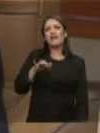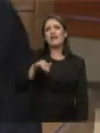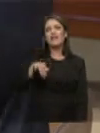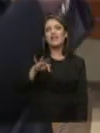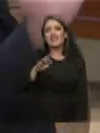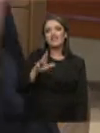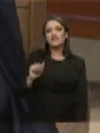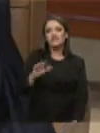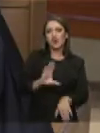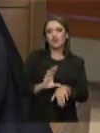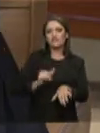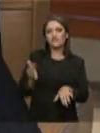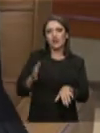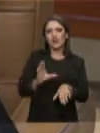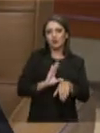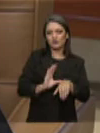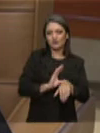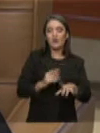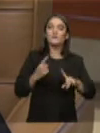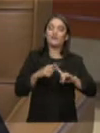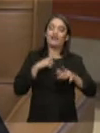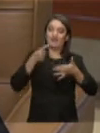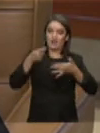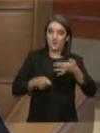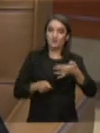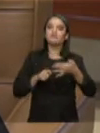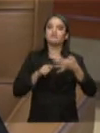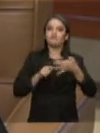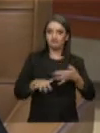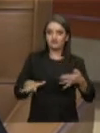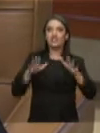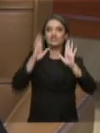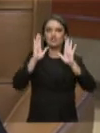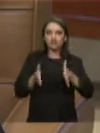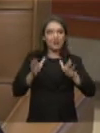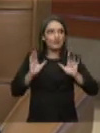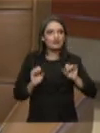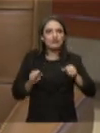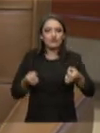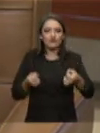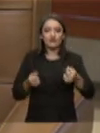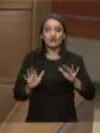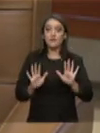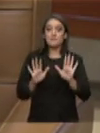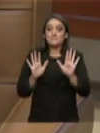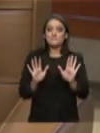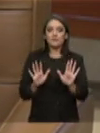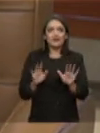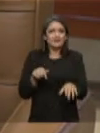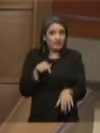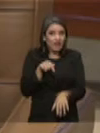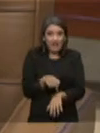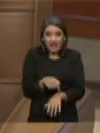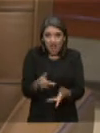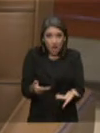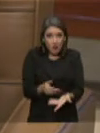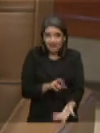né? Porque temos a jurisprudência defensiva. Mas isto, neste caso, não se aplica,